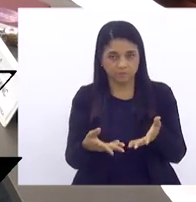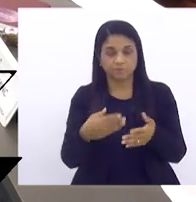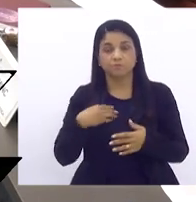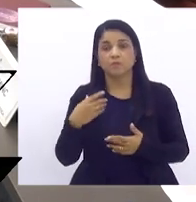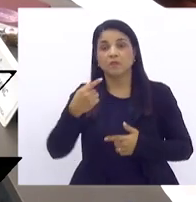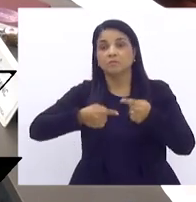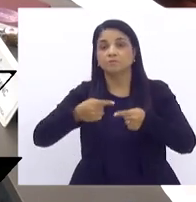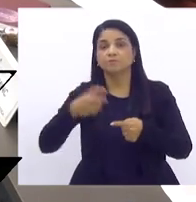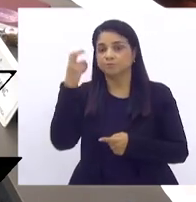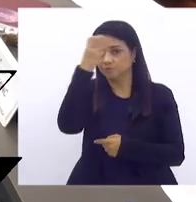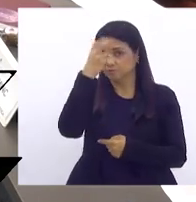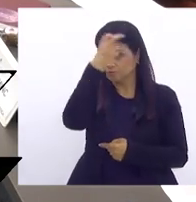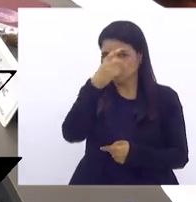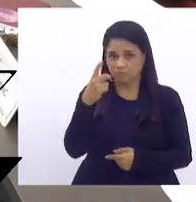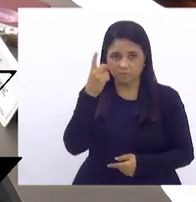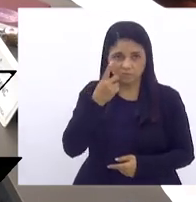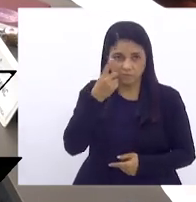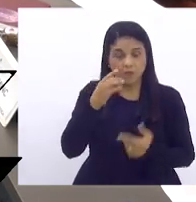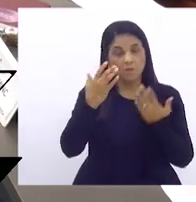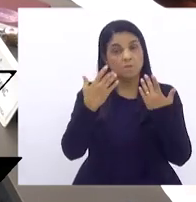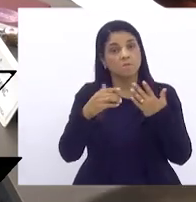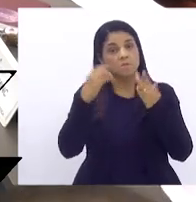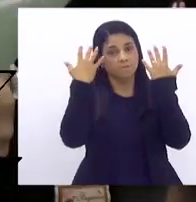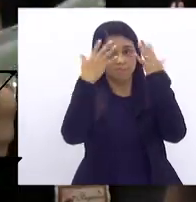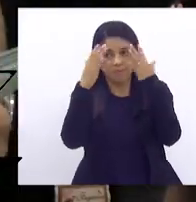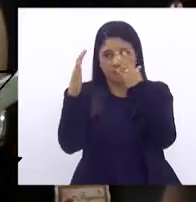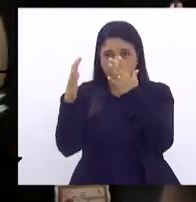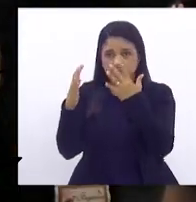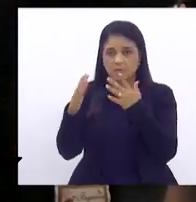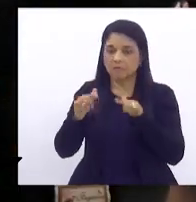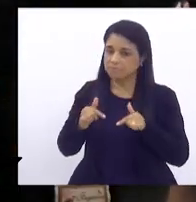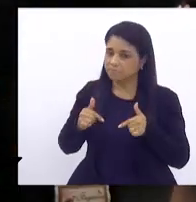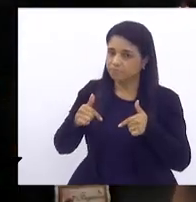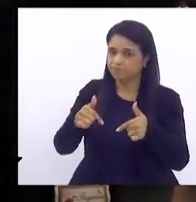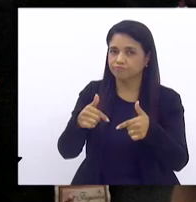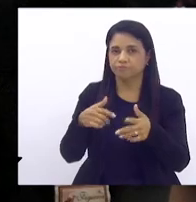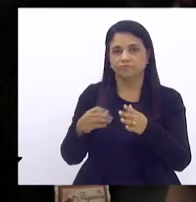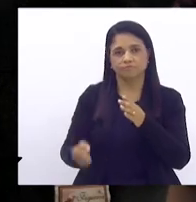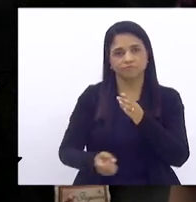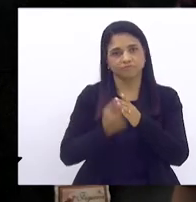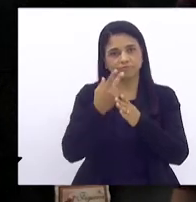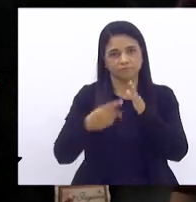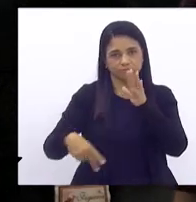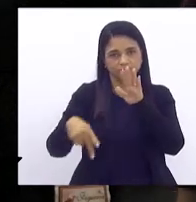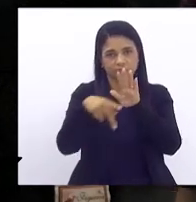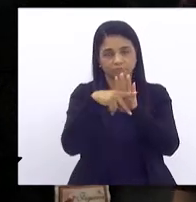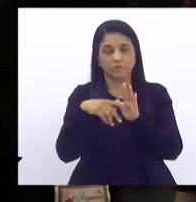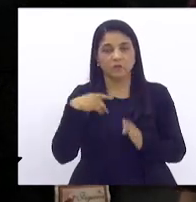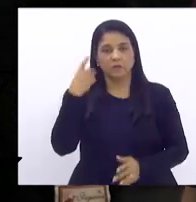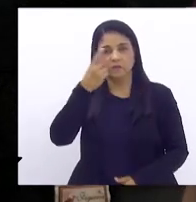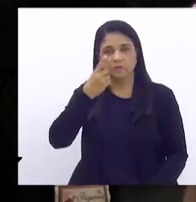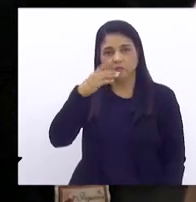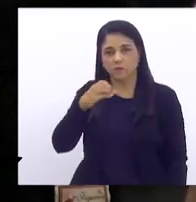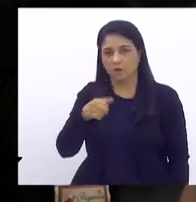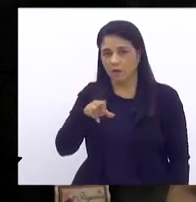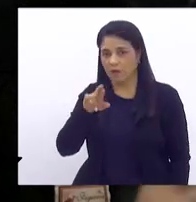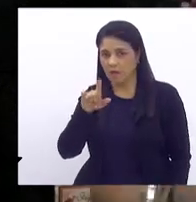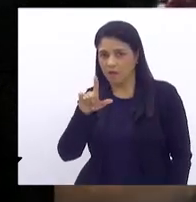Lima. Presidente, em primeiro lugar, parabenizar aqui os autores da iniciativa, dentre eles o deputado Carlinhos